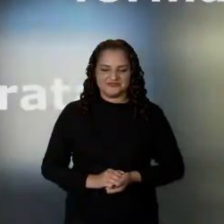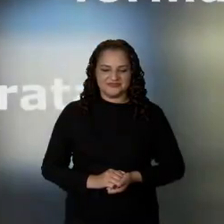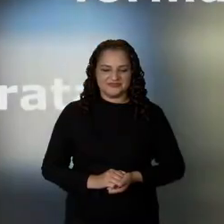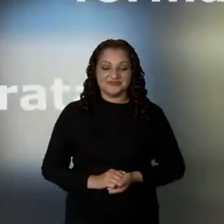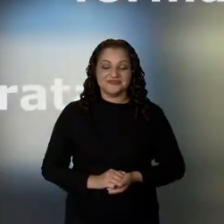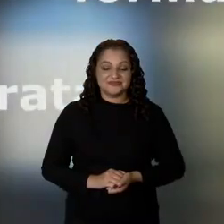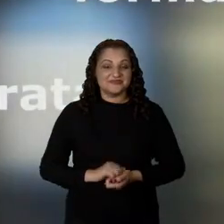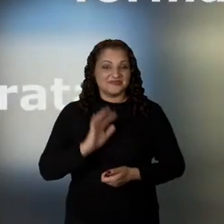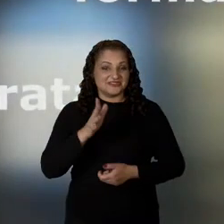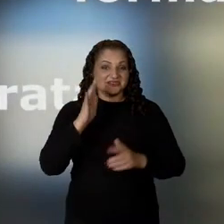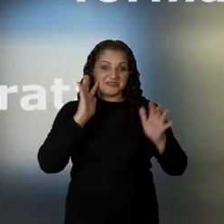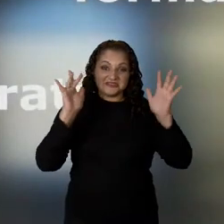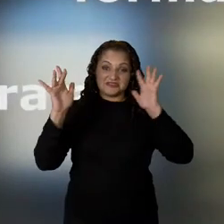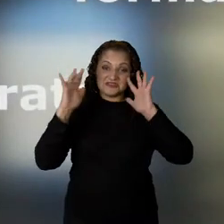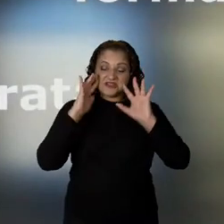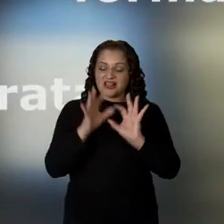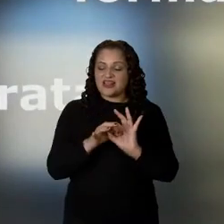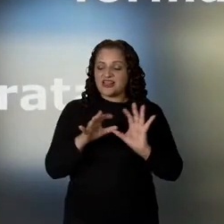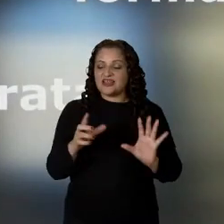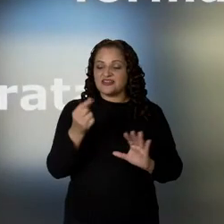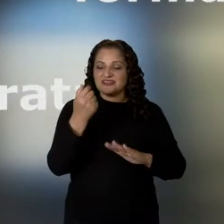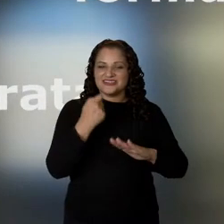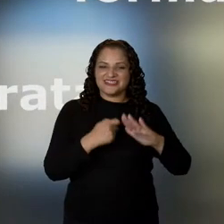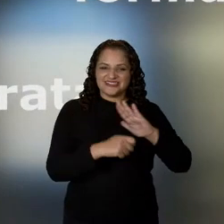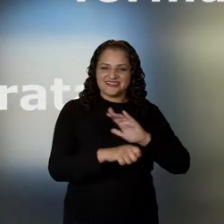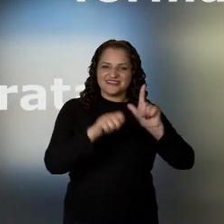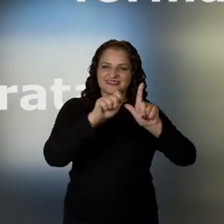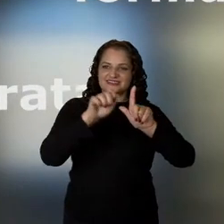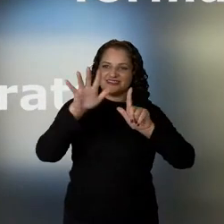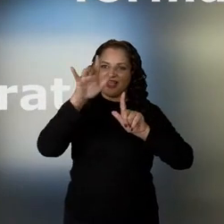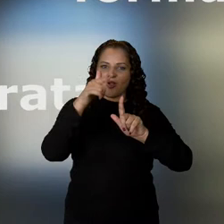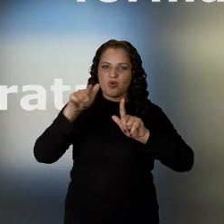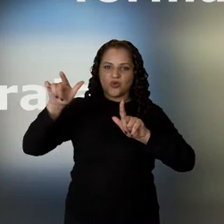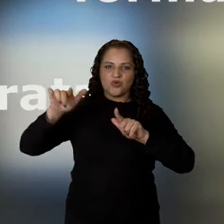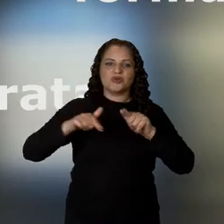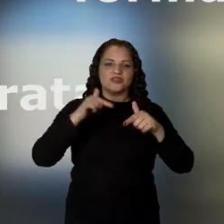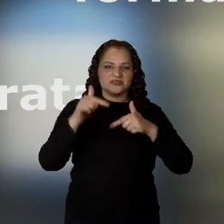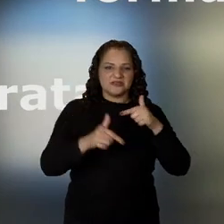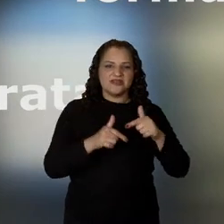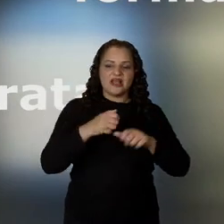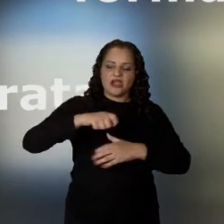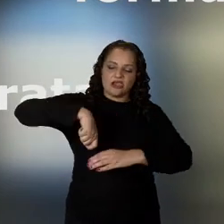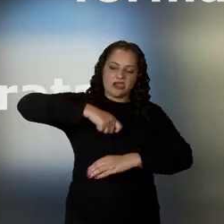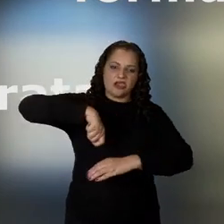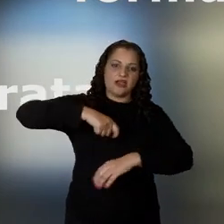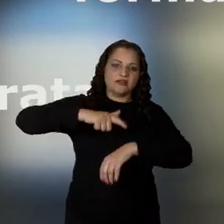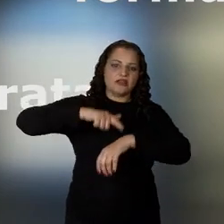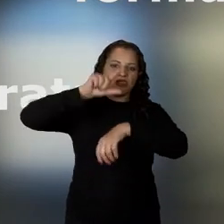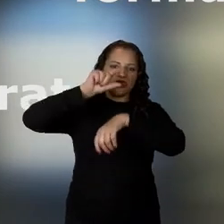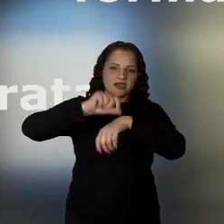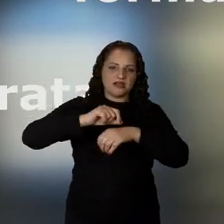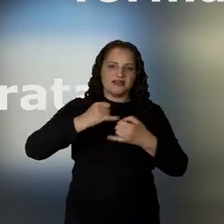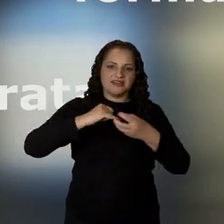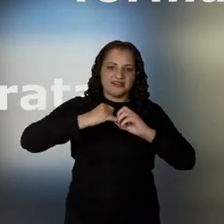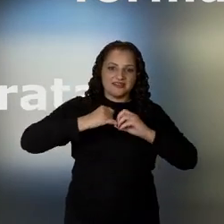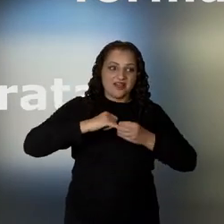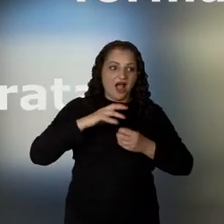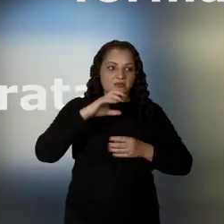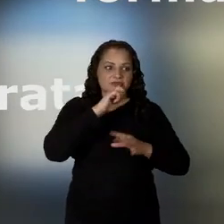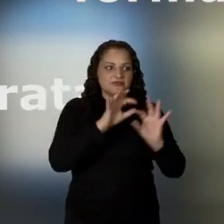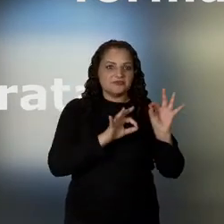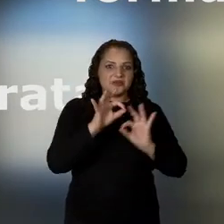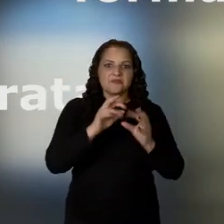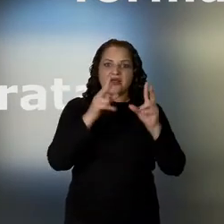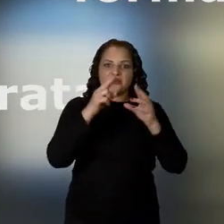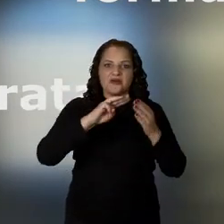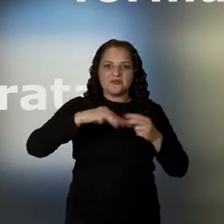Você já imaginou ter a liberdade financeira de investir o dinheiro do gás em outra atividade? Passar menos tempo cozinhando, fazer um feijão no tempo que faz macarrão instantâneo e